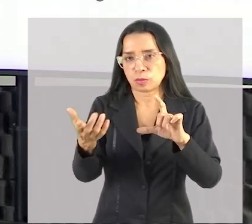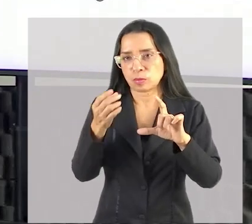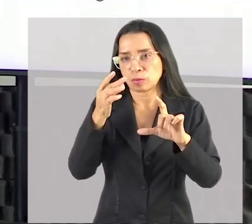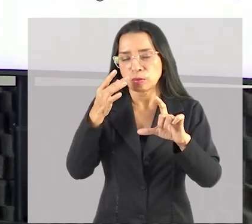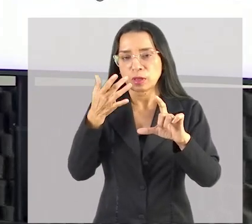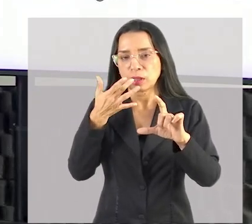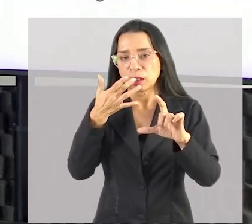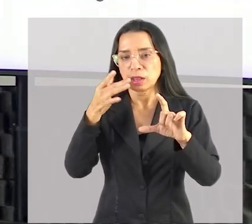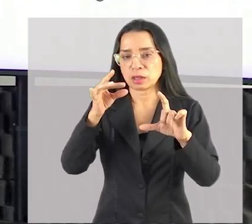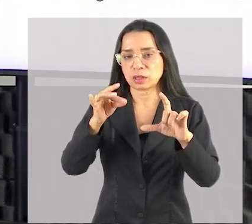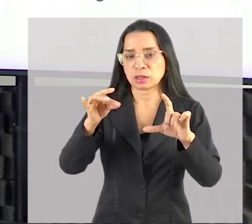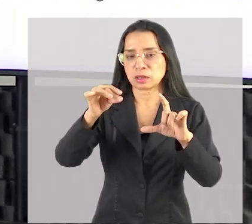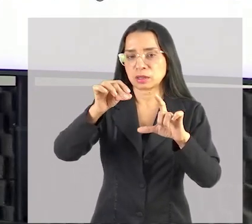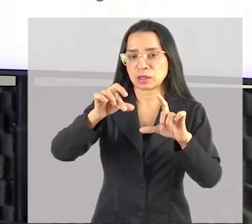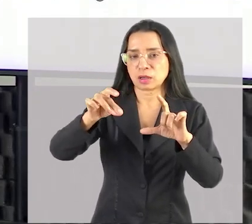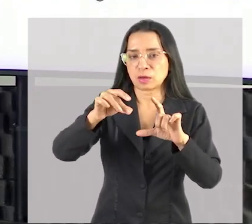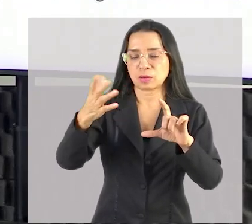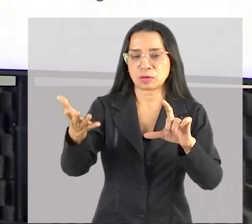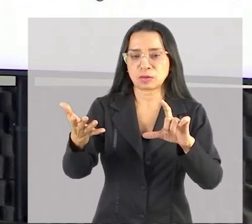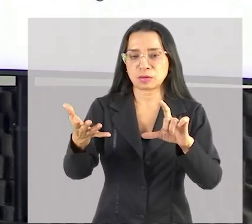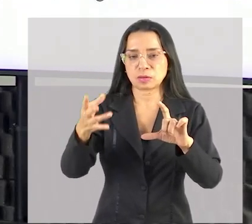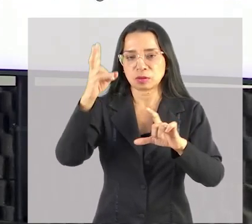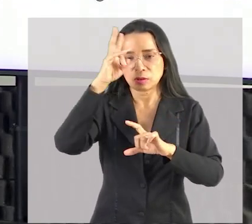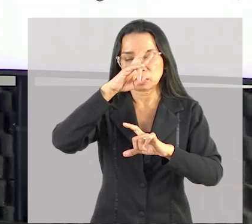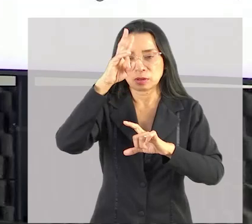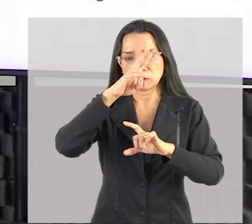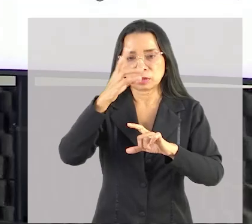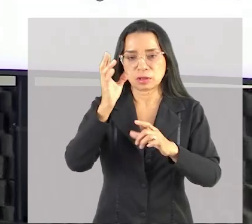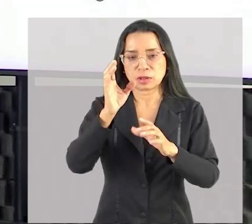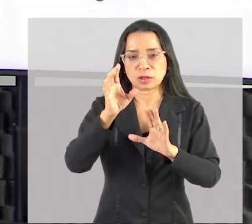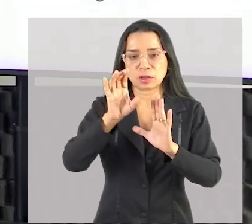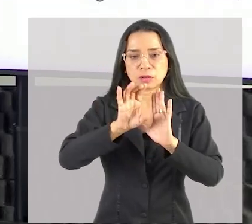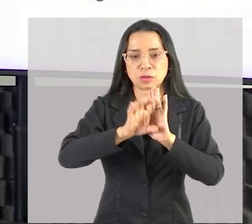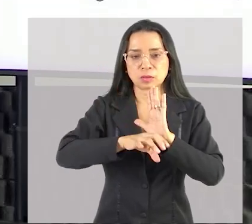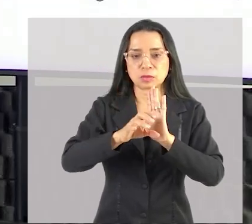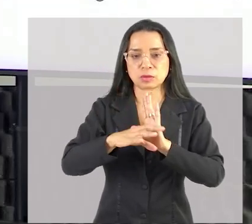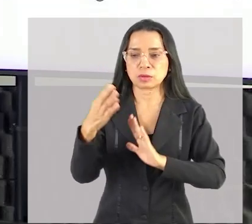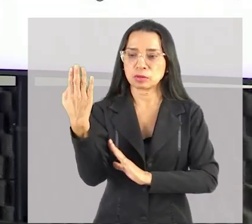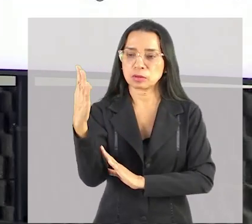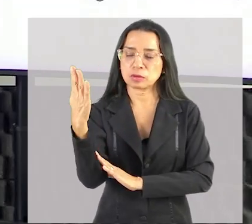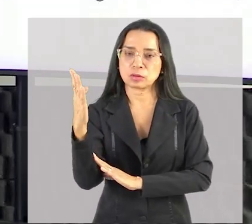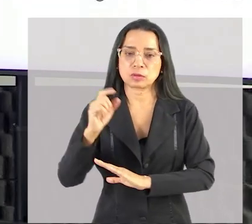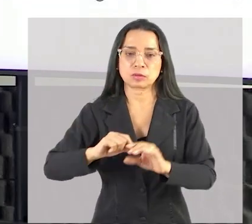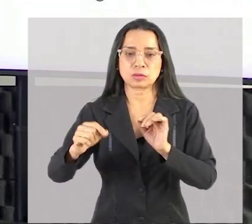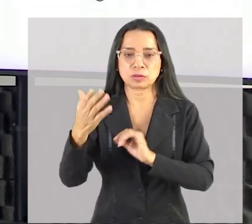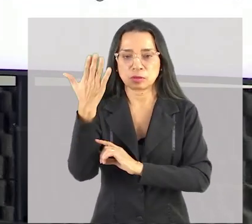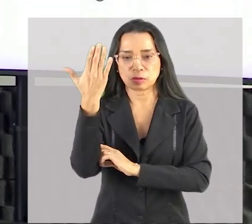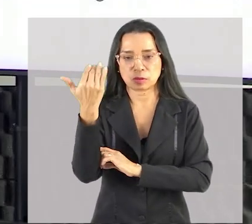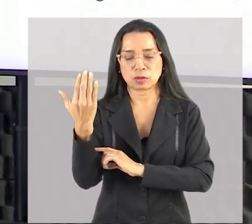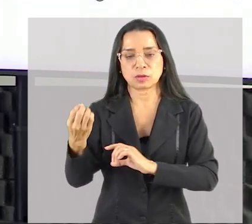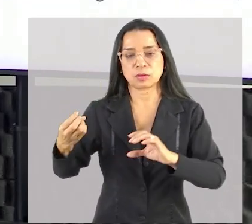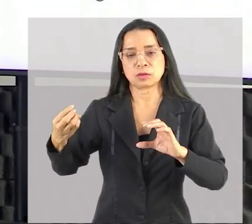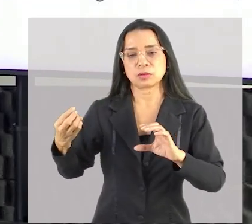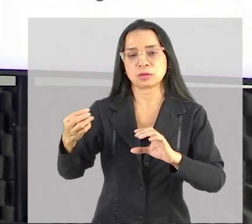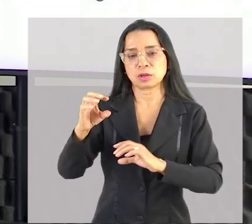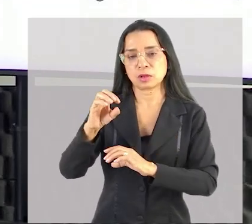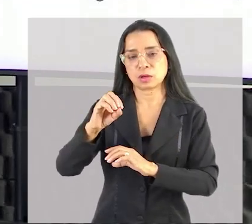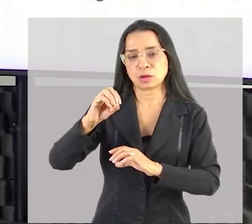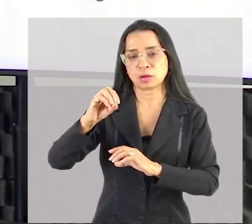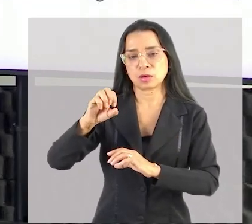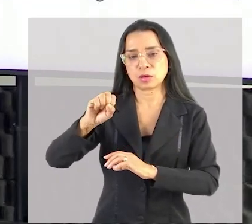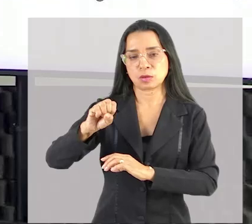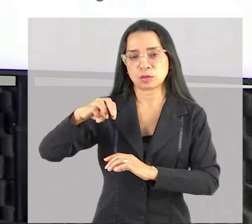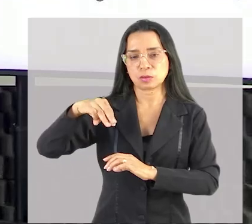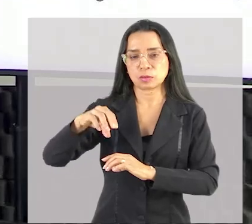E aí você deve estar lembrado de um conceito lá da biologia, o professor trabalha muito contigo. A famosa osmose.